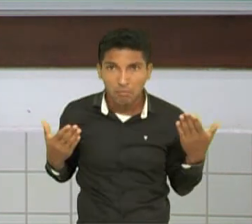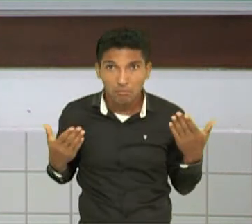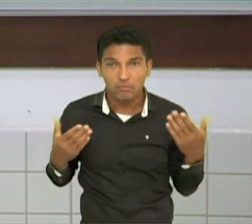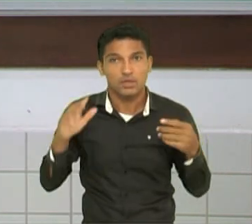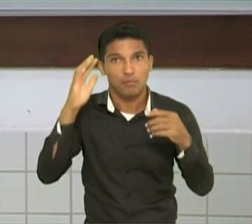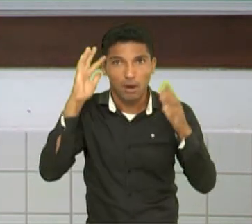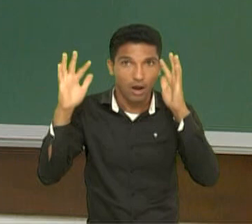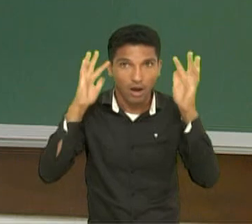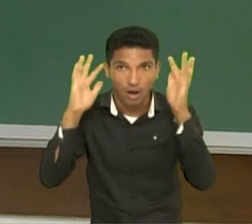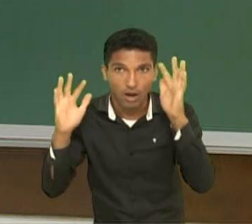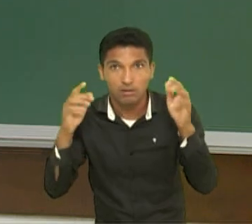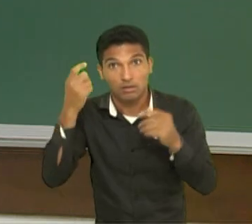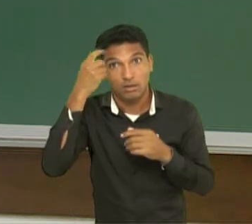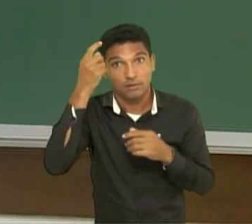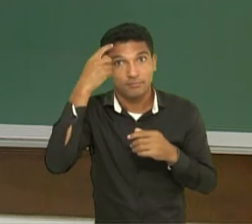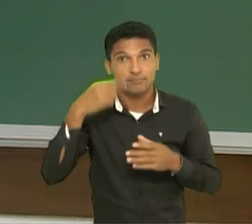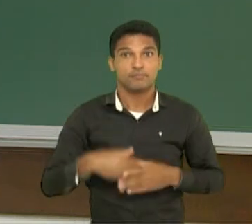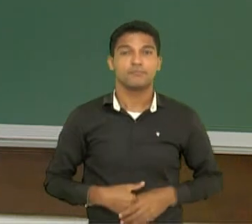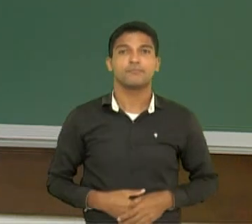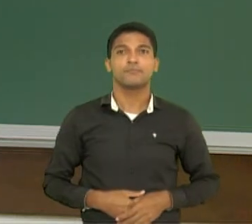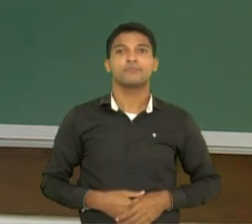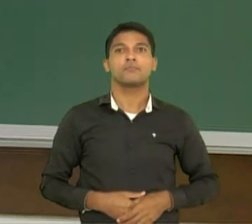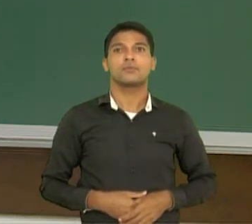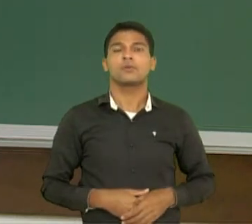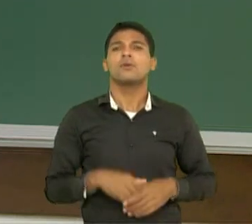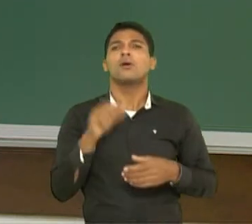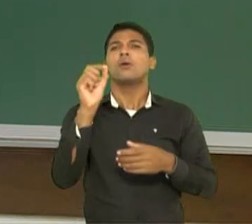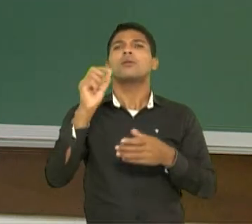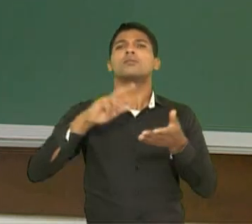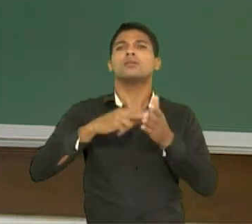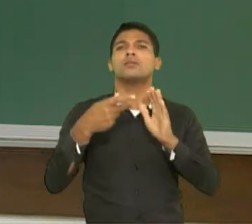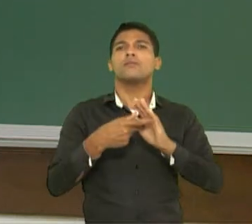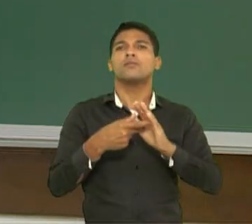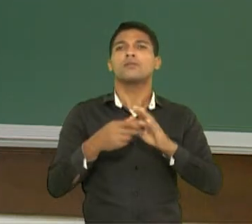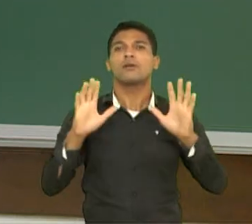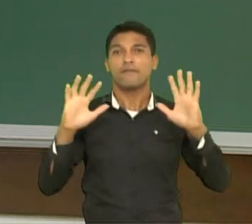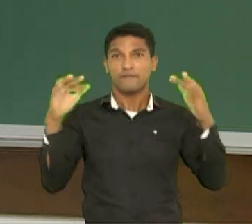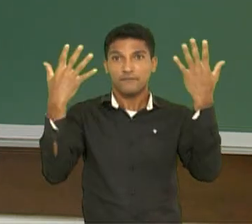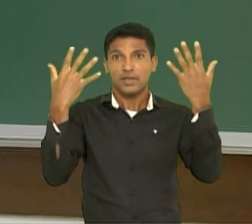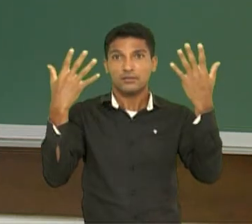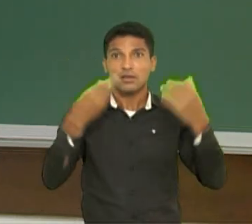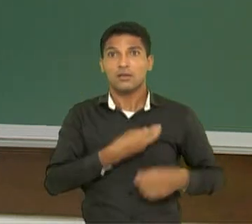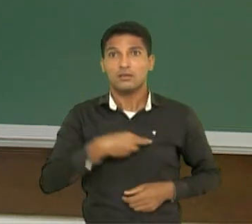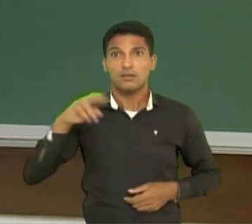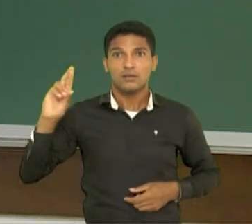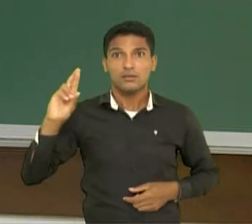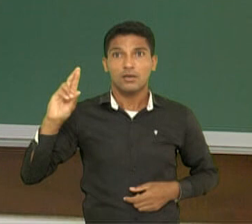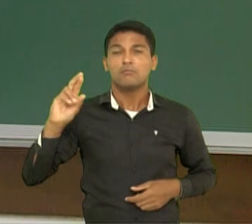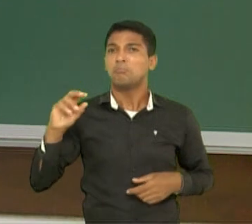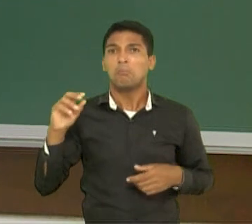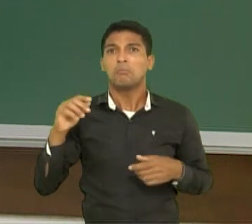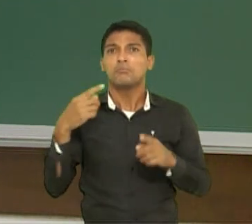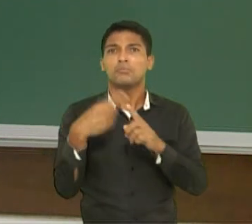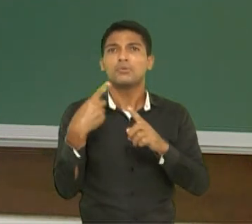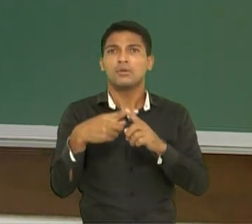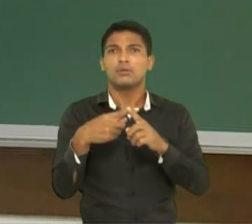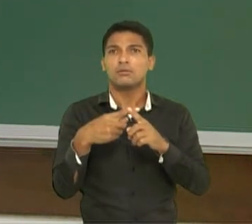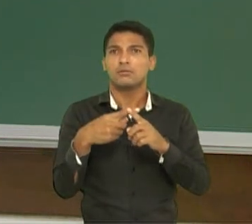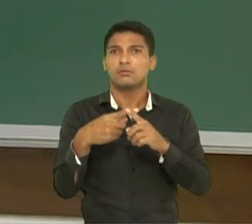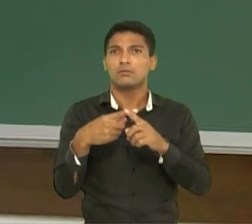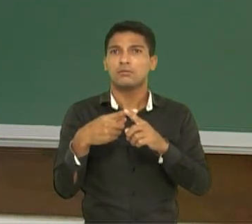é? Bem, o que são festas religiosas? Para que elas servem? Para que, afinal de contas, nós temos que ter